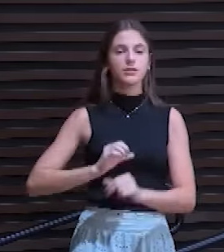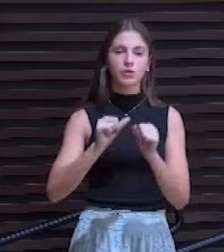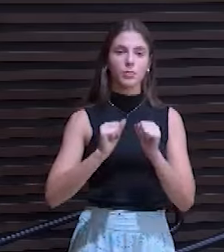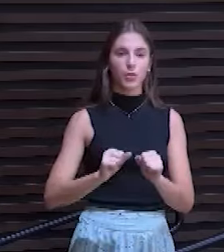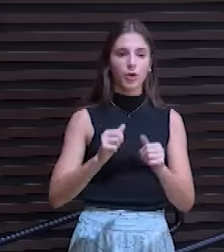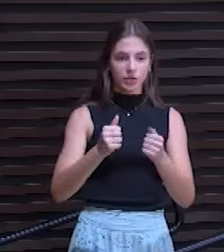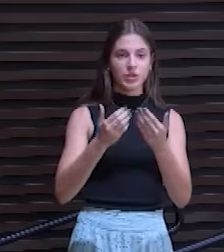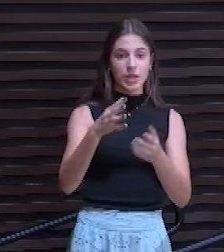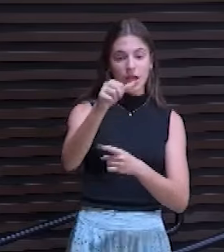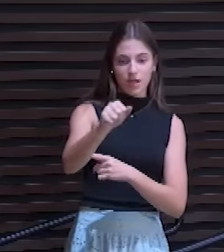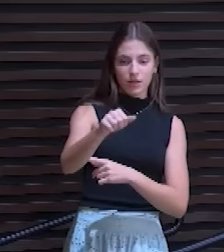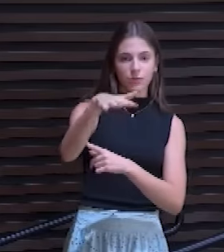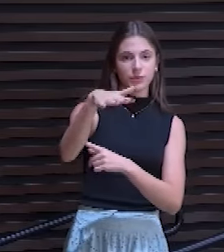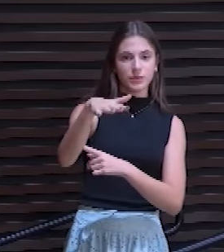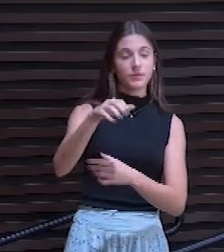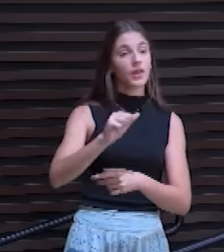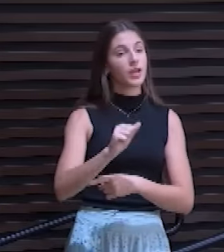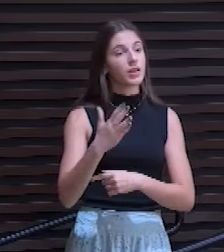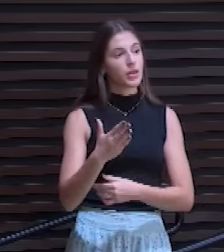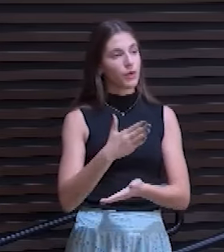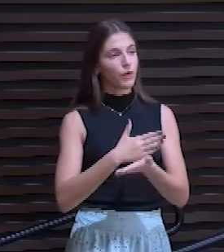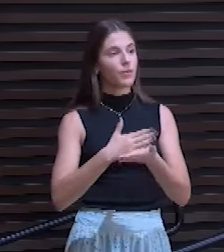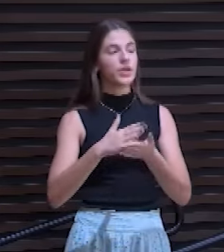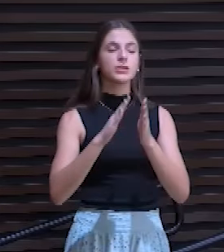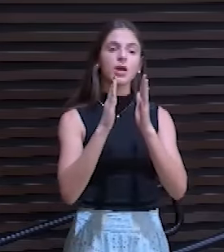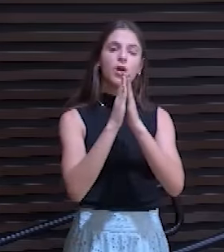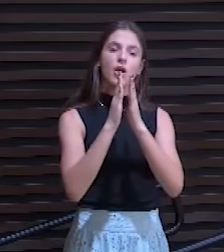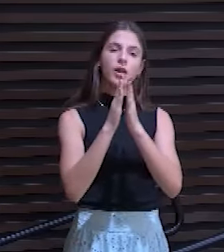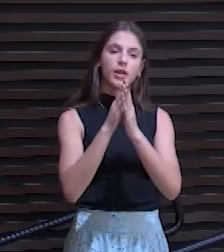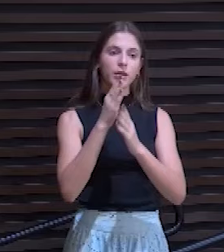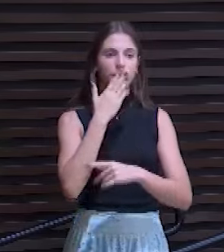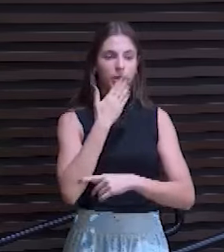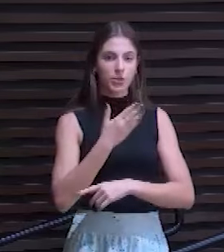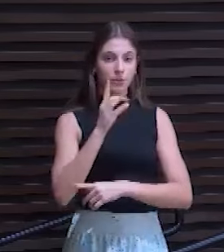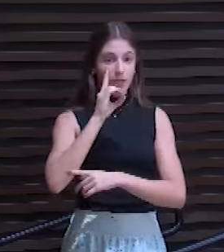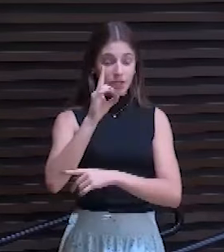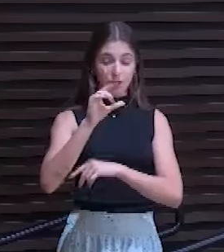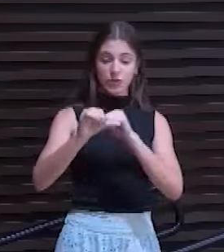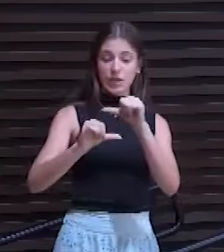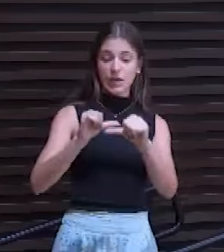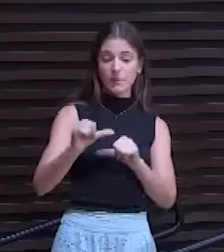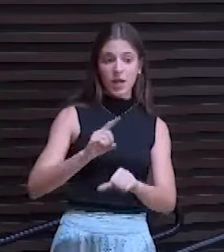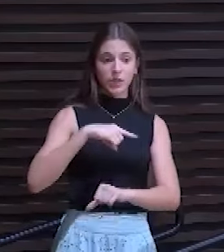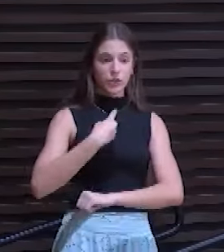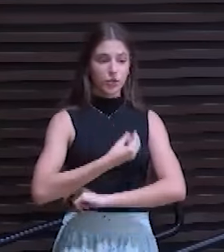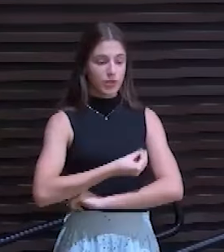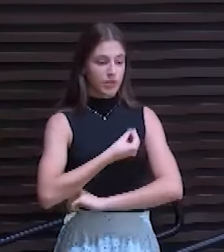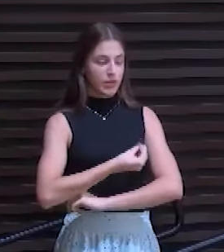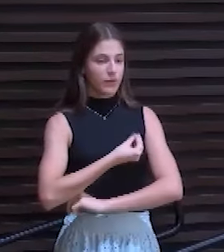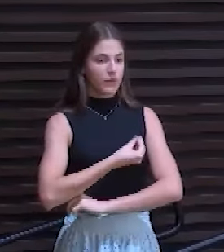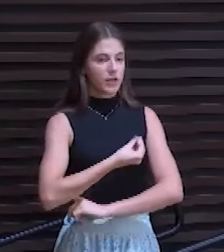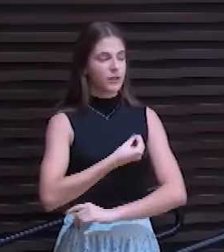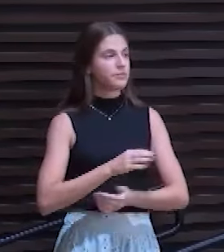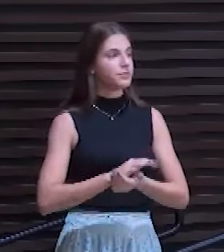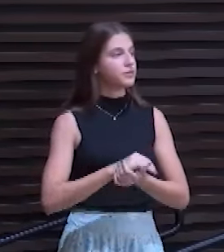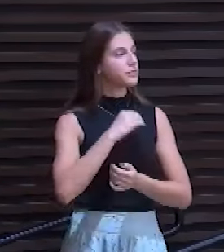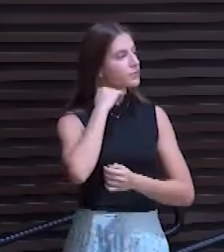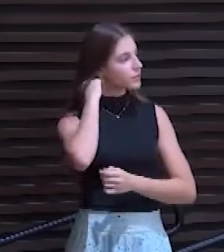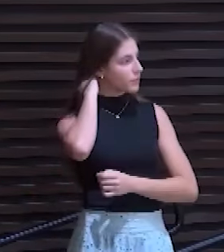queridos. Então vamos começar orando, pedindo que Ele faça isso nas nossas vidas, nas nossas famílias. Eu queria que você